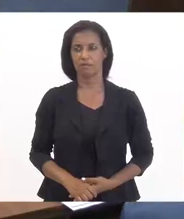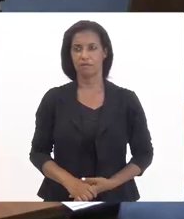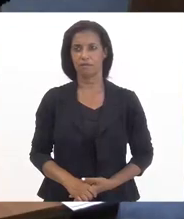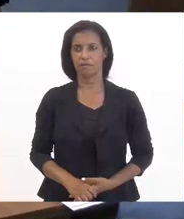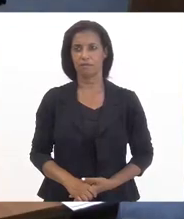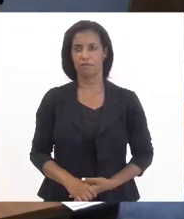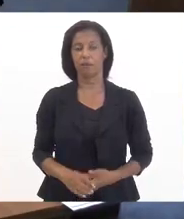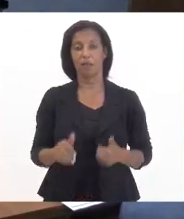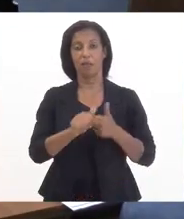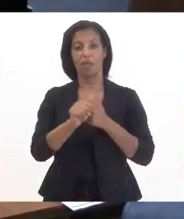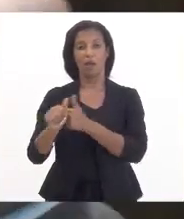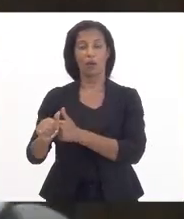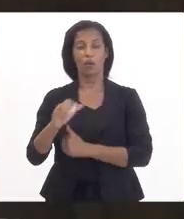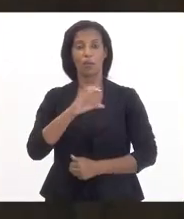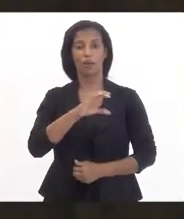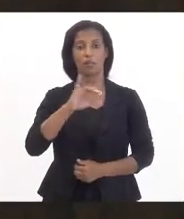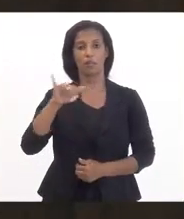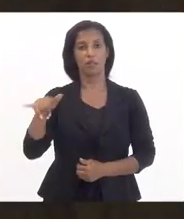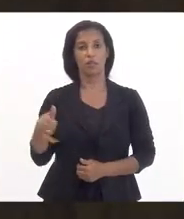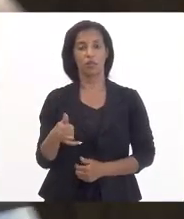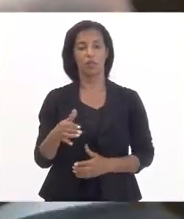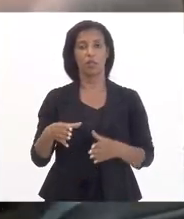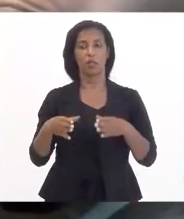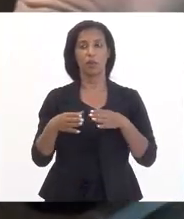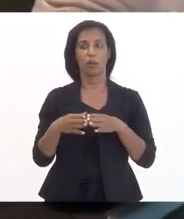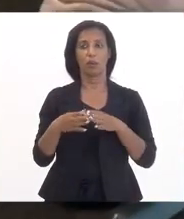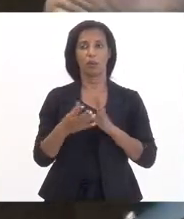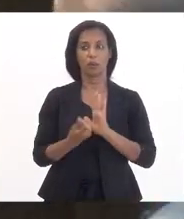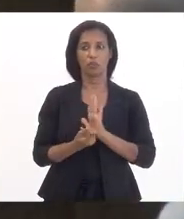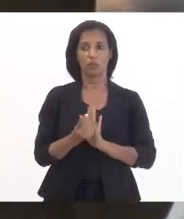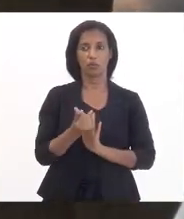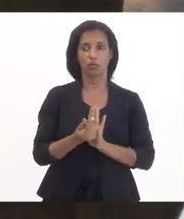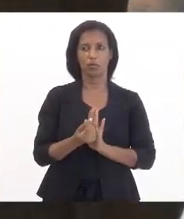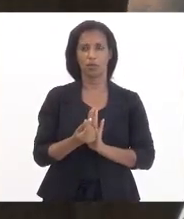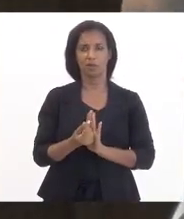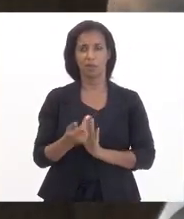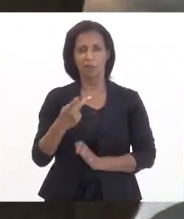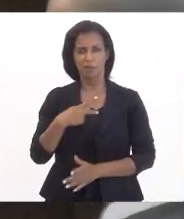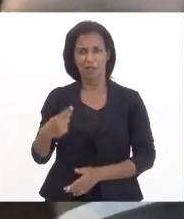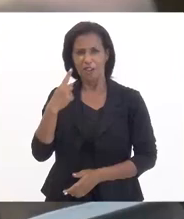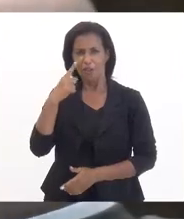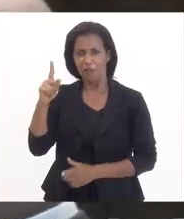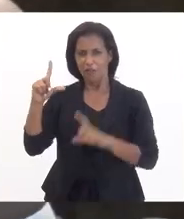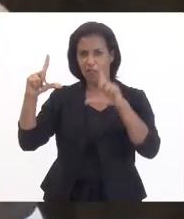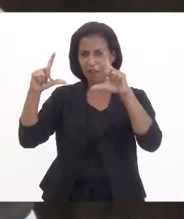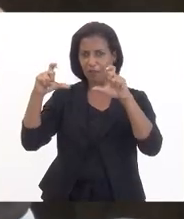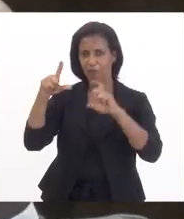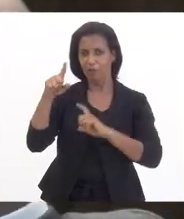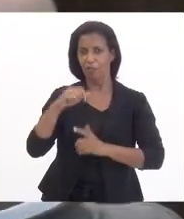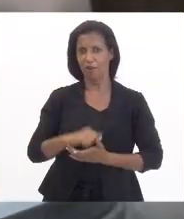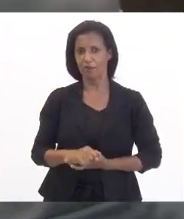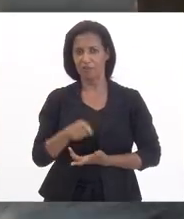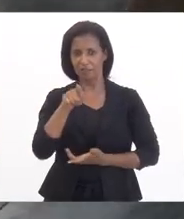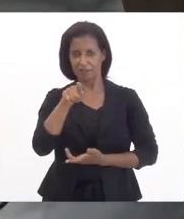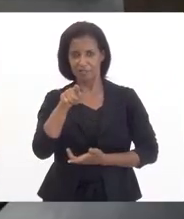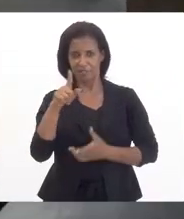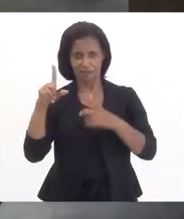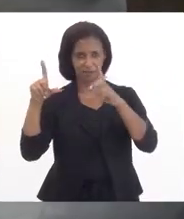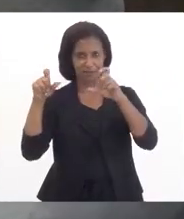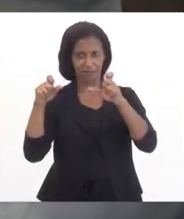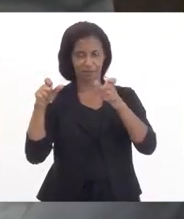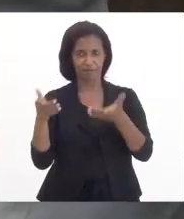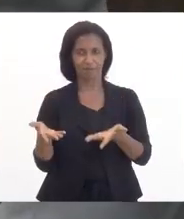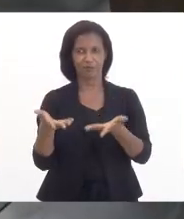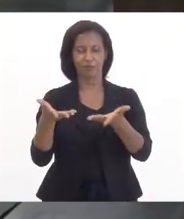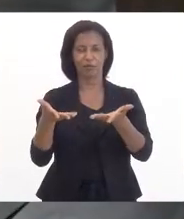Acompanhe o CCJ, presidente. Pela Comissão de Orçamento, presidente, deputado Márcio. Eu reparei hoje ali na foto que Vossa Excelência tirou.